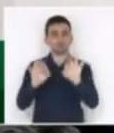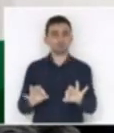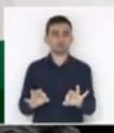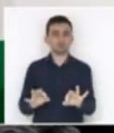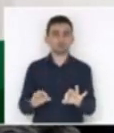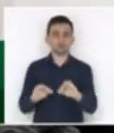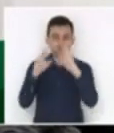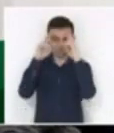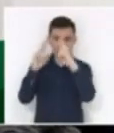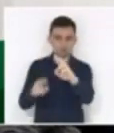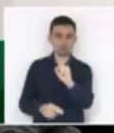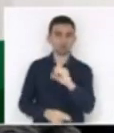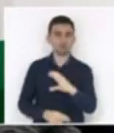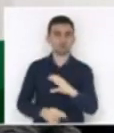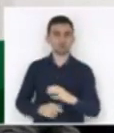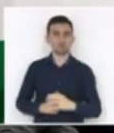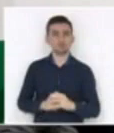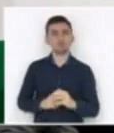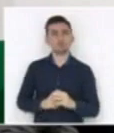Muito obrigado.